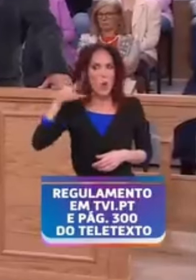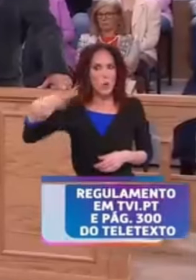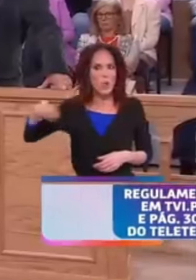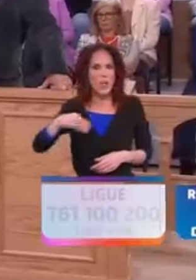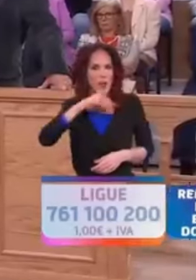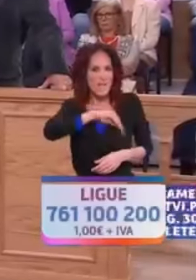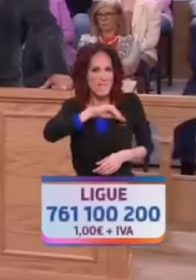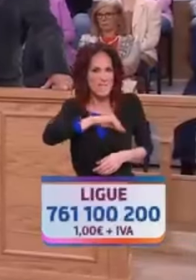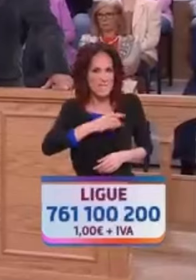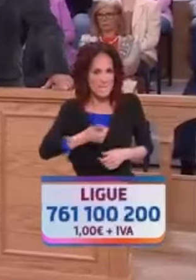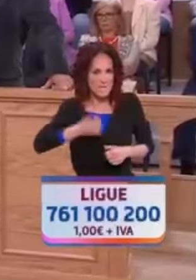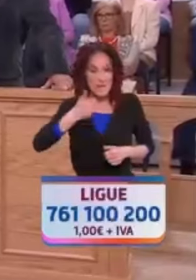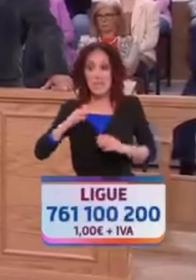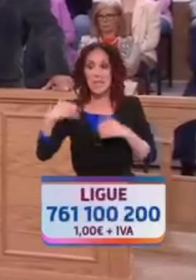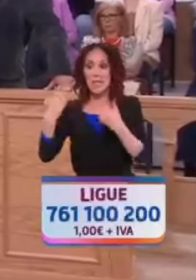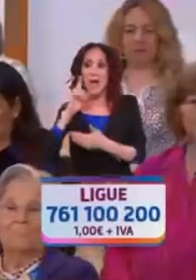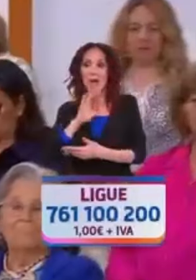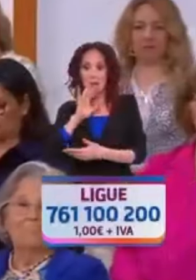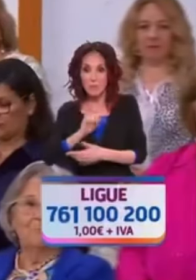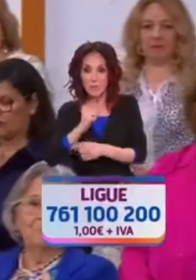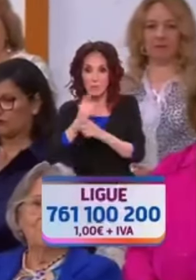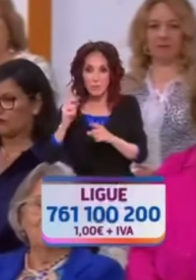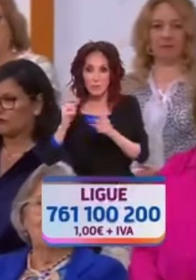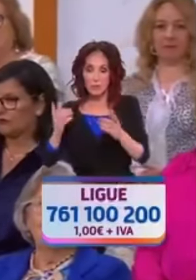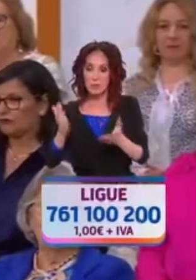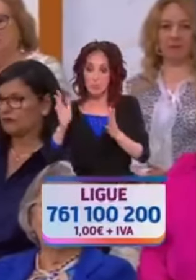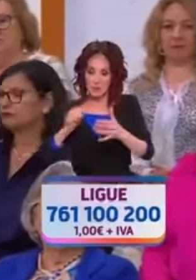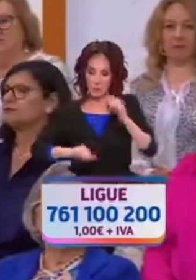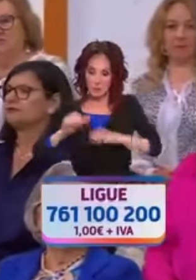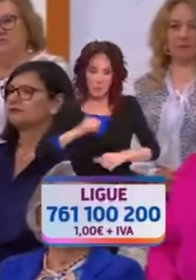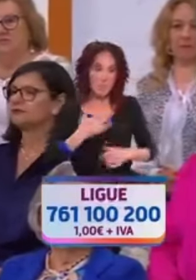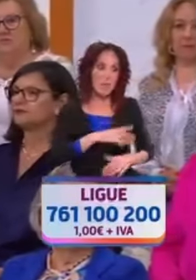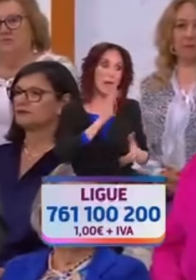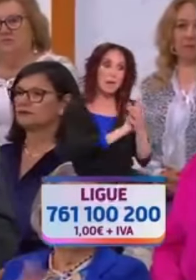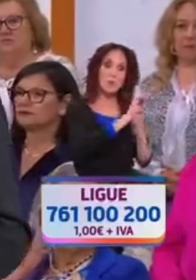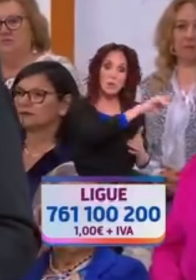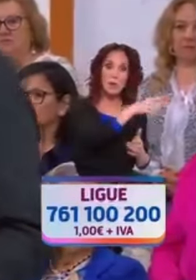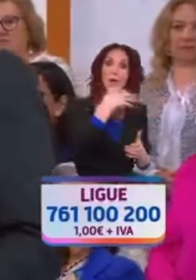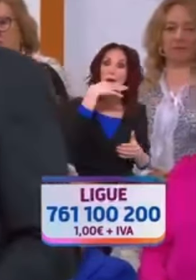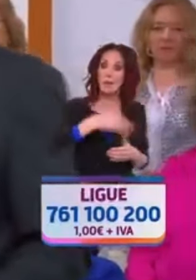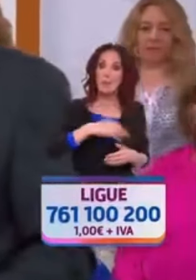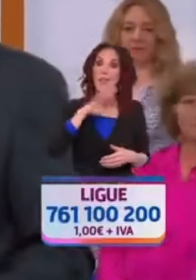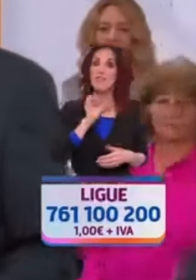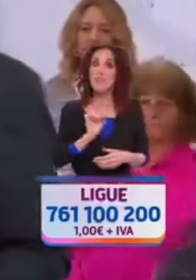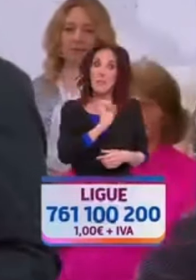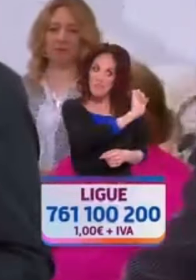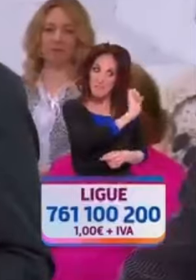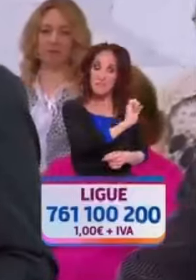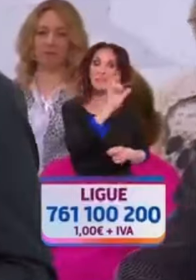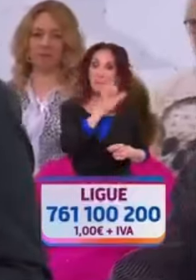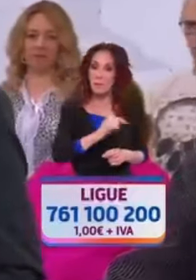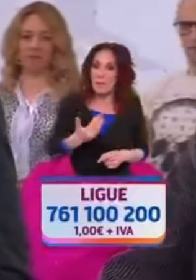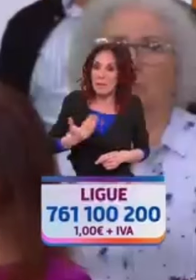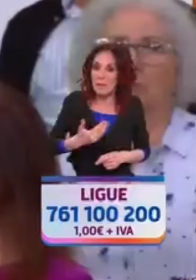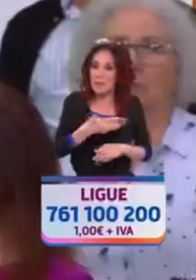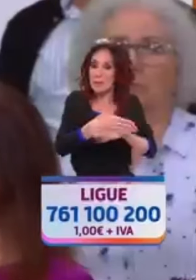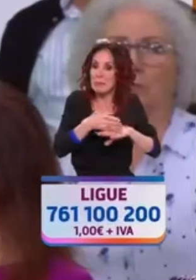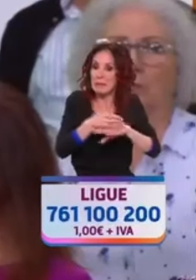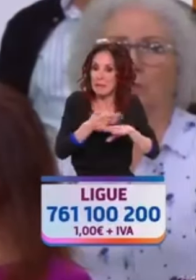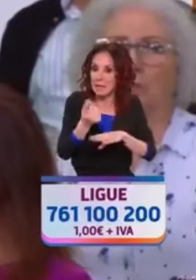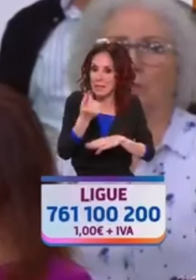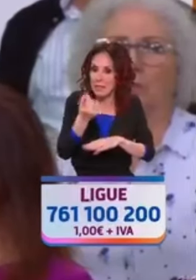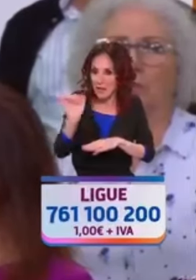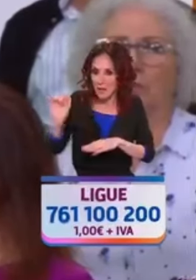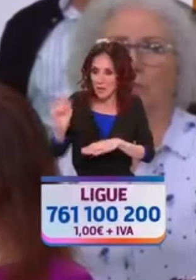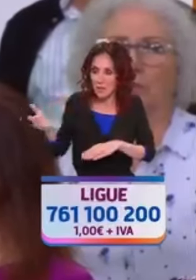sofre com o desrespeito pelo princípio da proporcionalidade o senhor termina este artigo dizendo que se em Portugal vigorasse